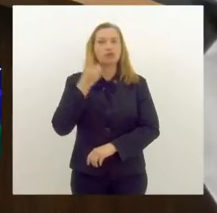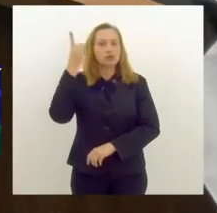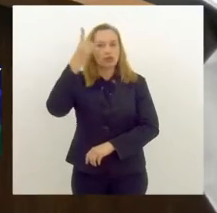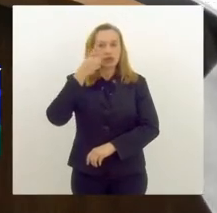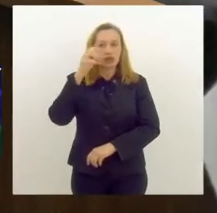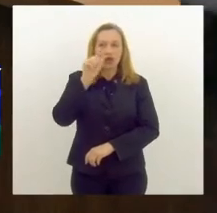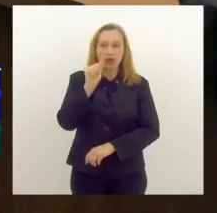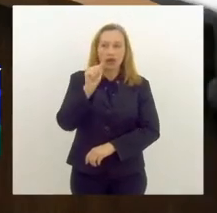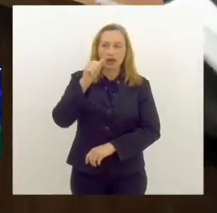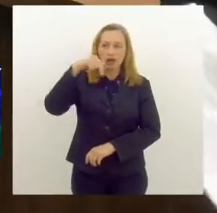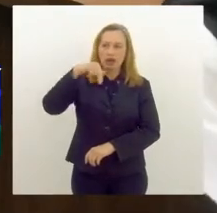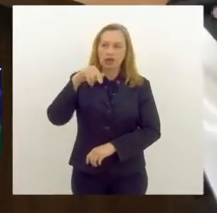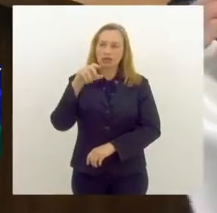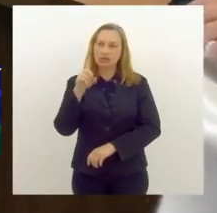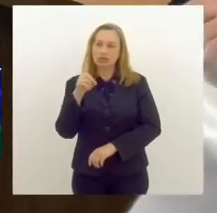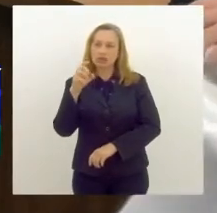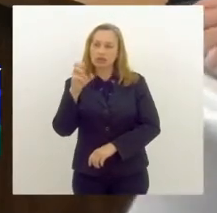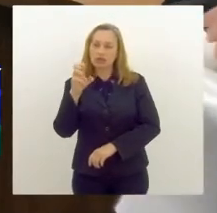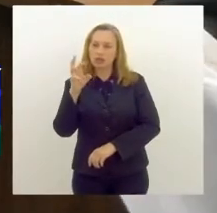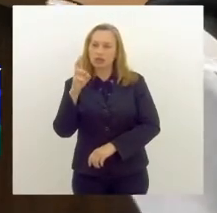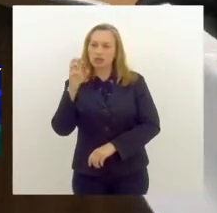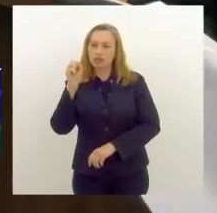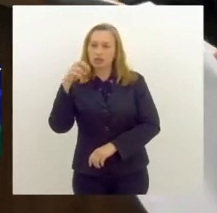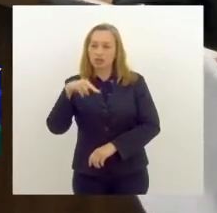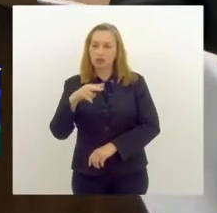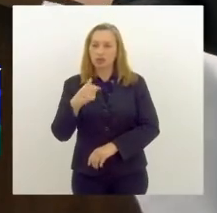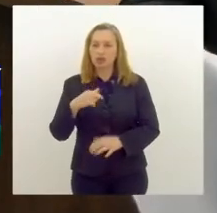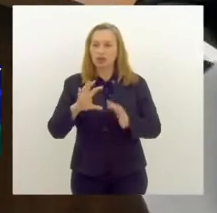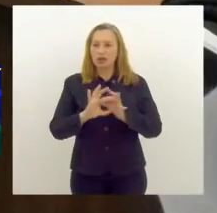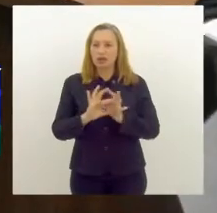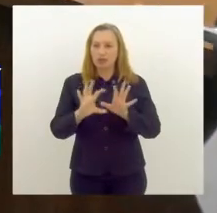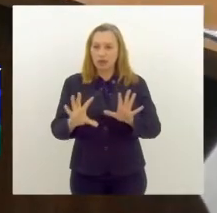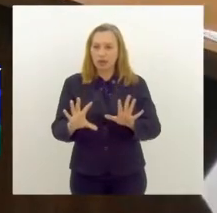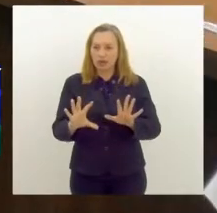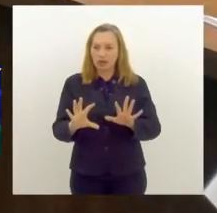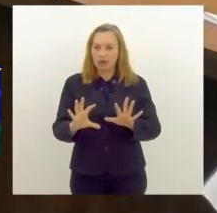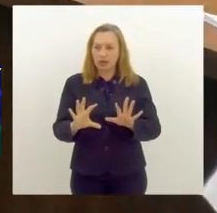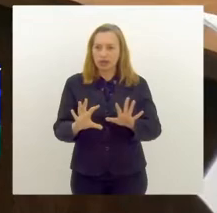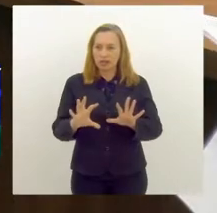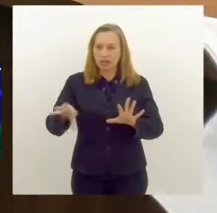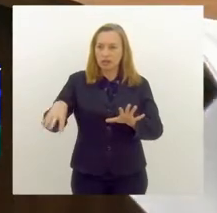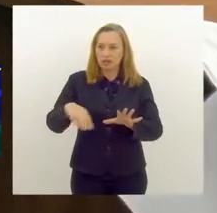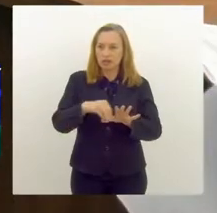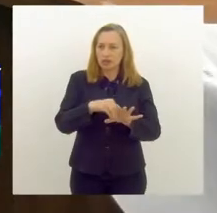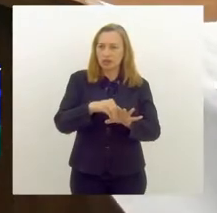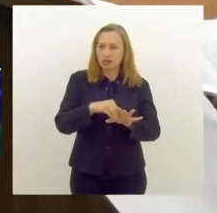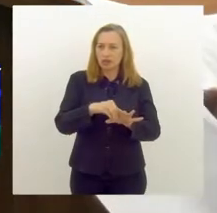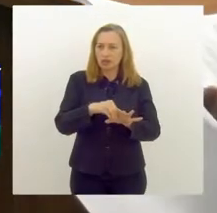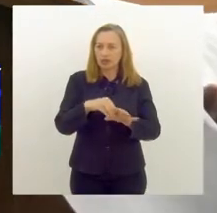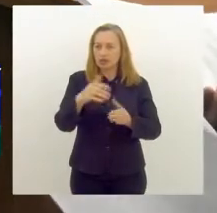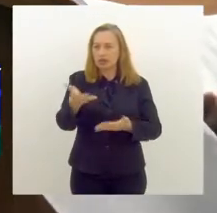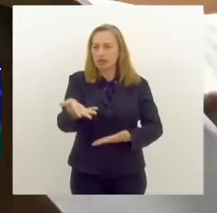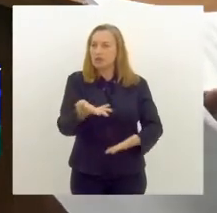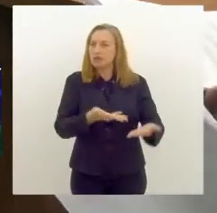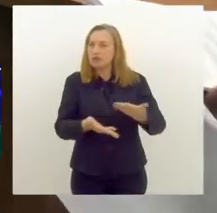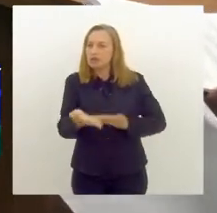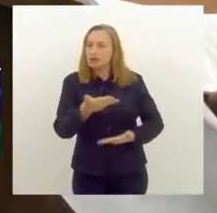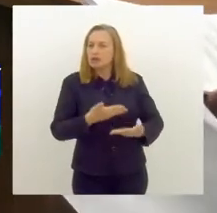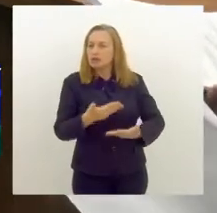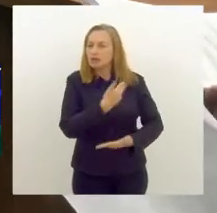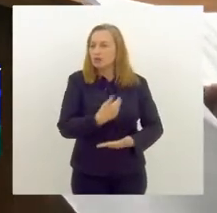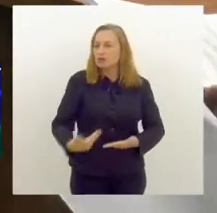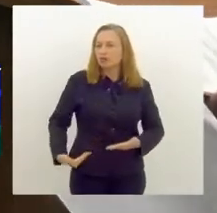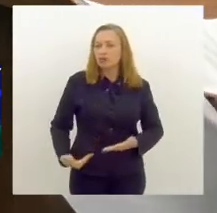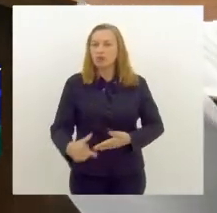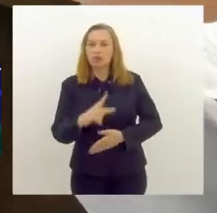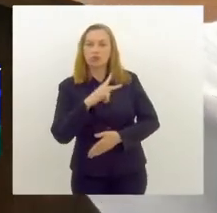Anderson Moraes, que eu falo o seguinte: fica autorizada a implementação de parceria